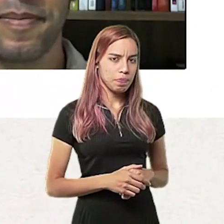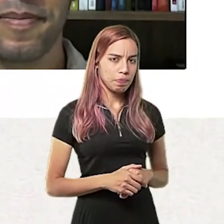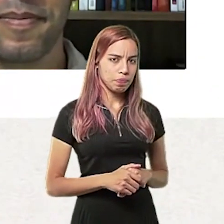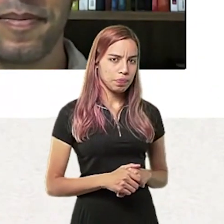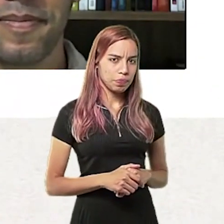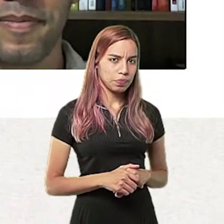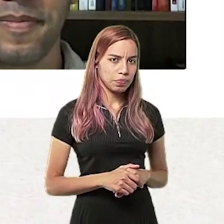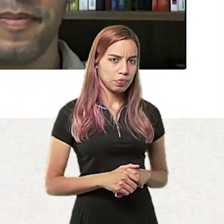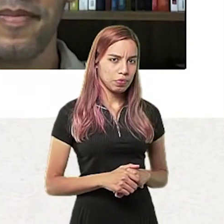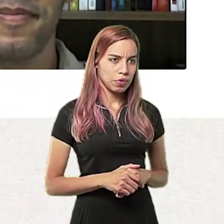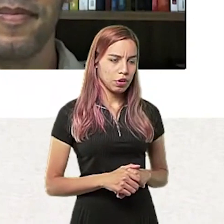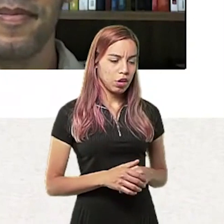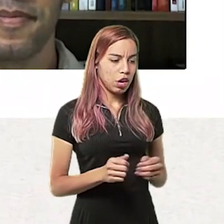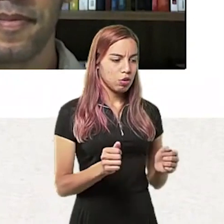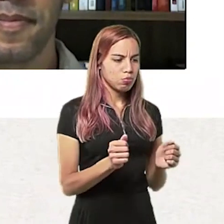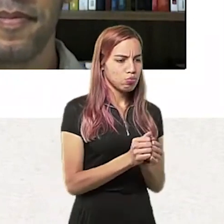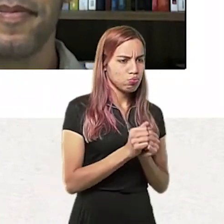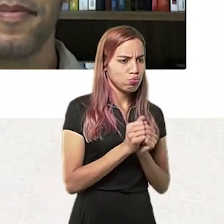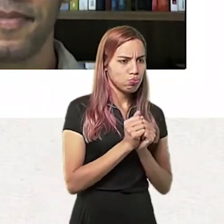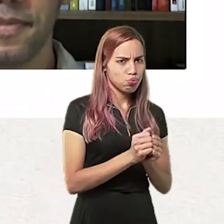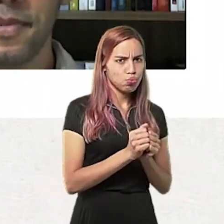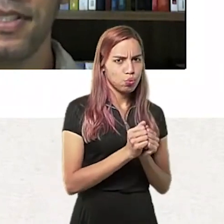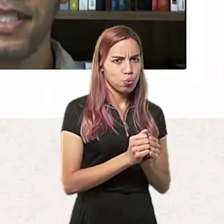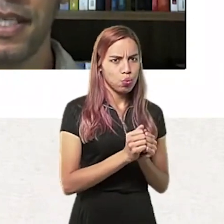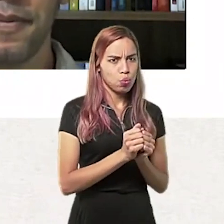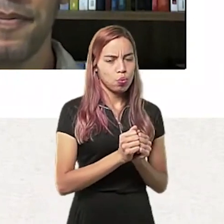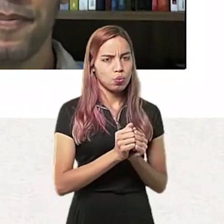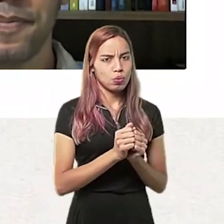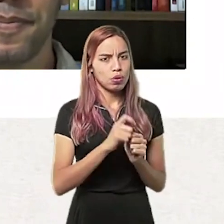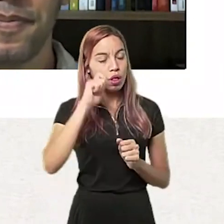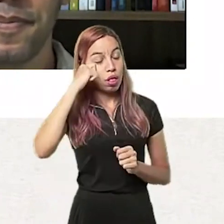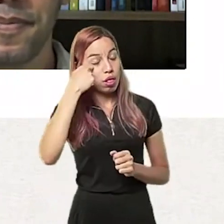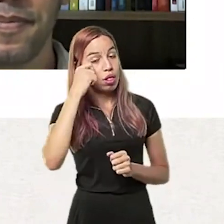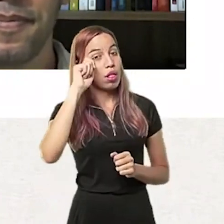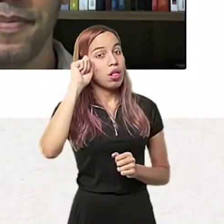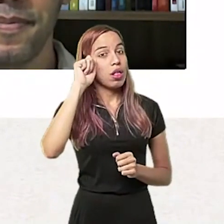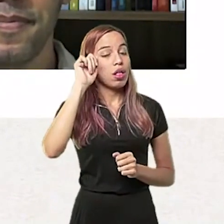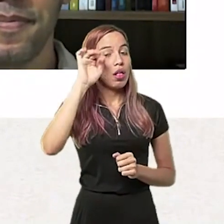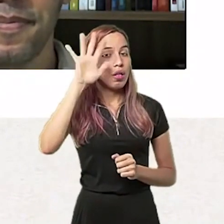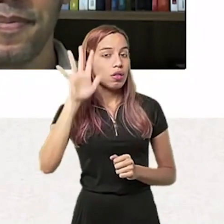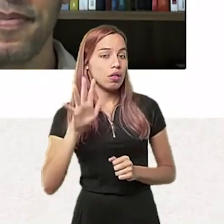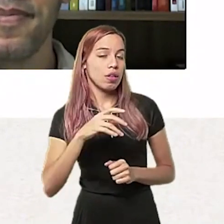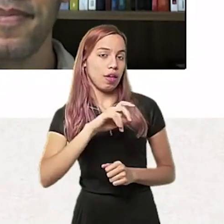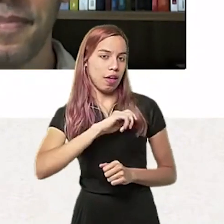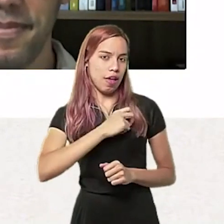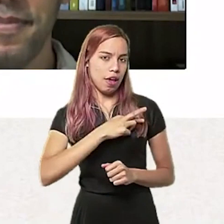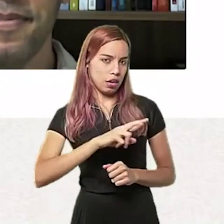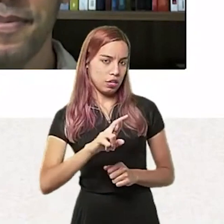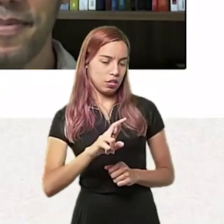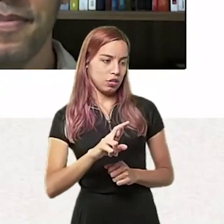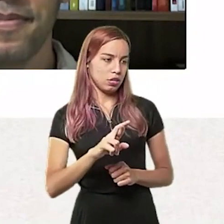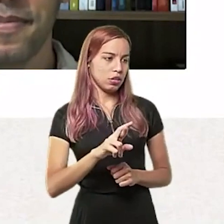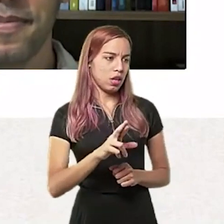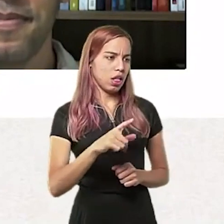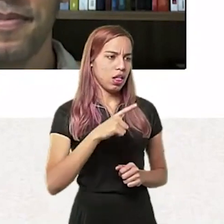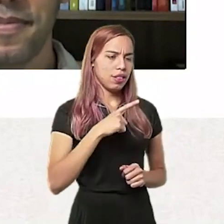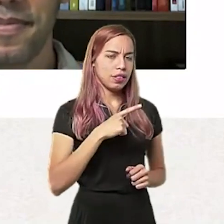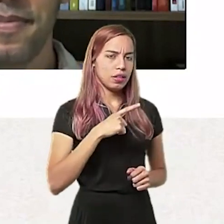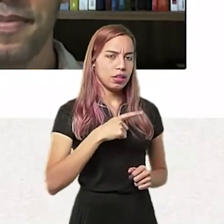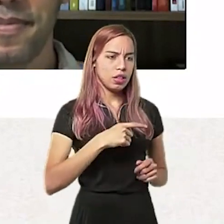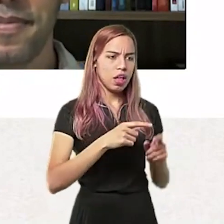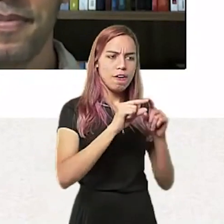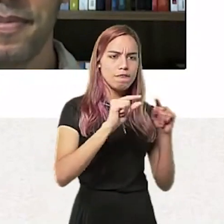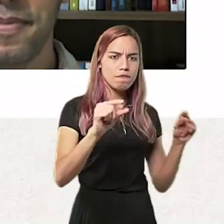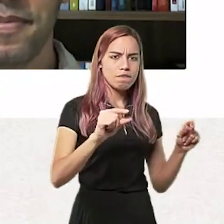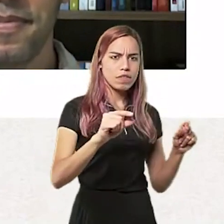para barrar a religiosidade africana, né? Em Alma, ela tem uma frase dela muito forte também que me arrebatou,